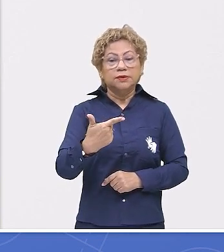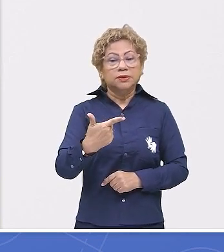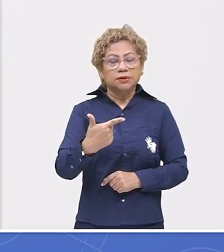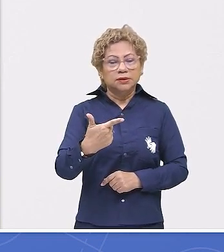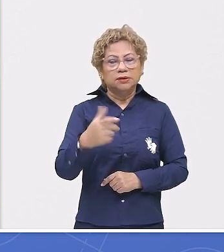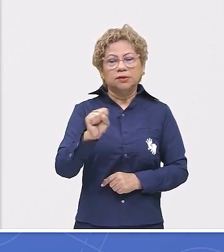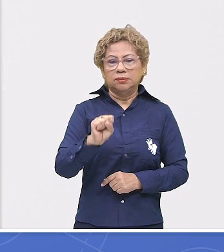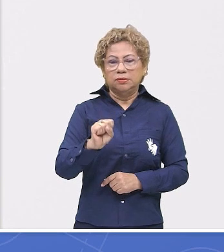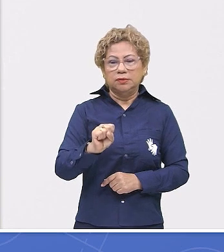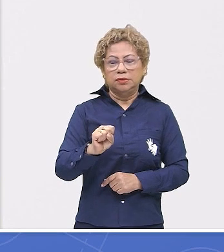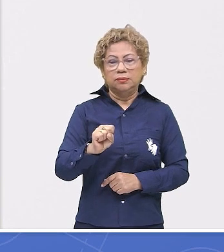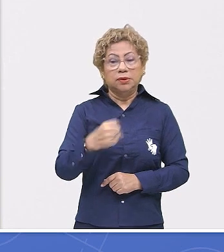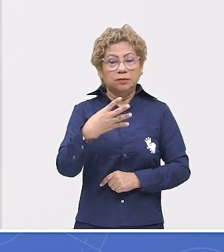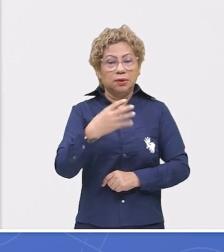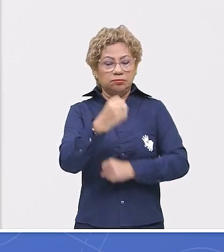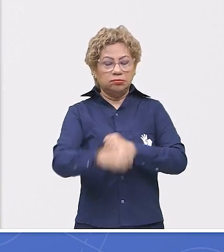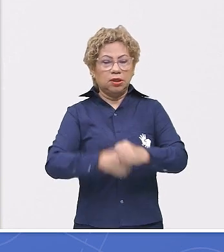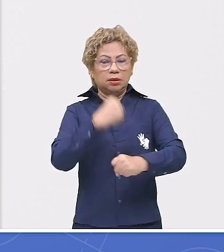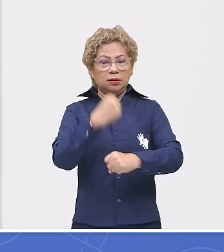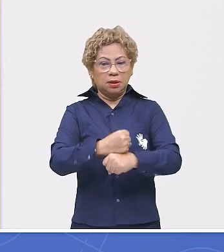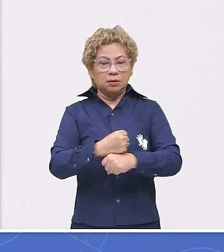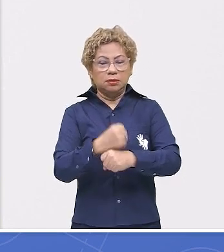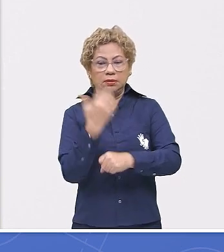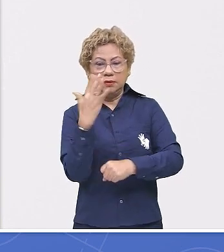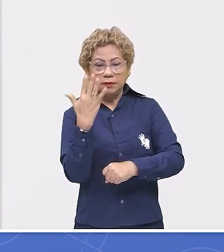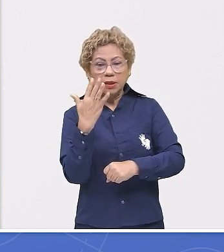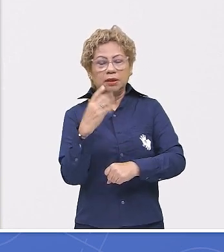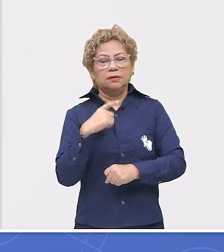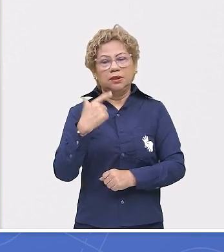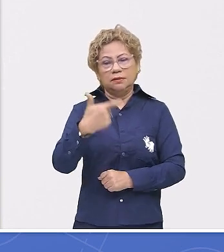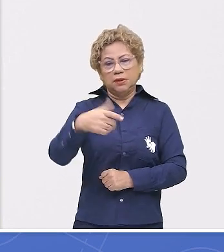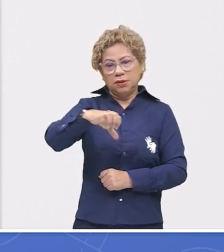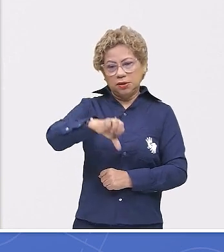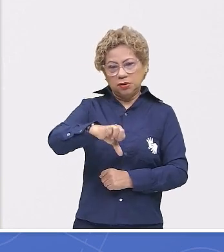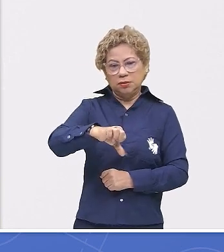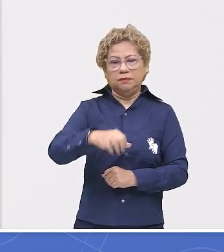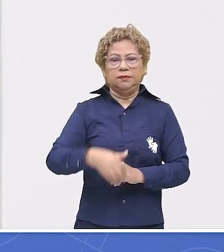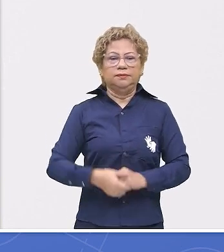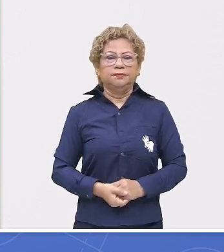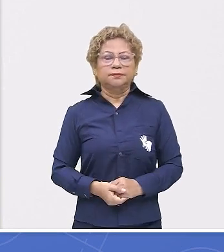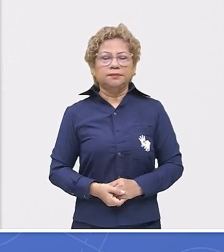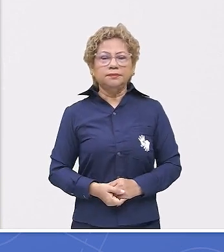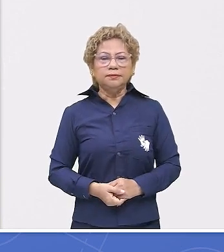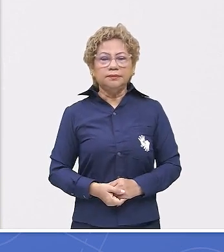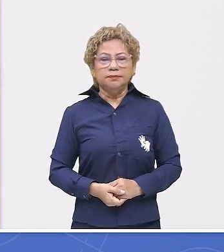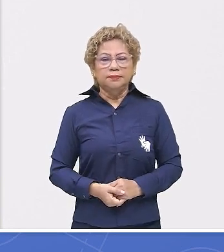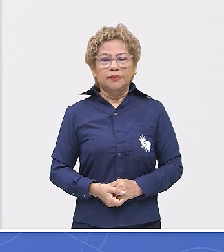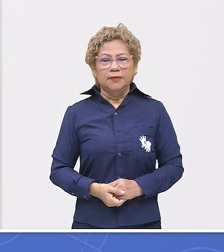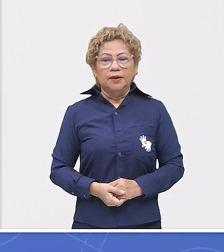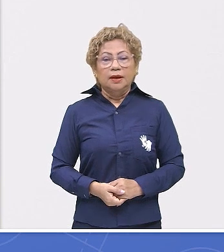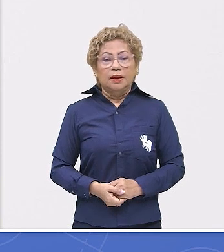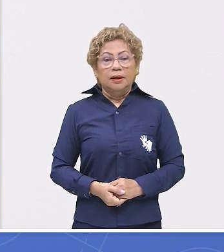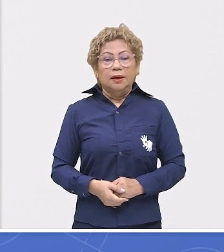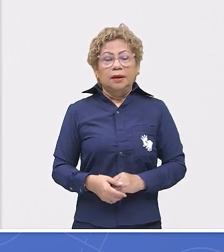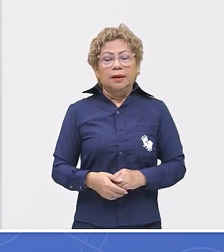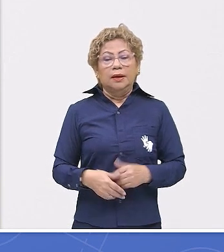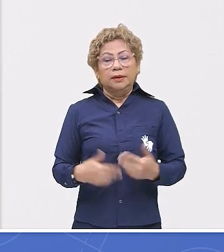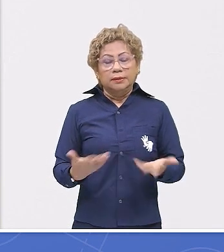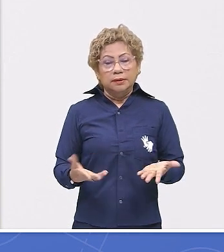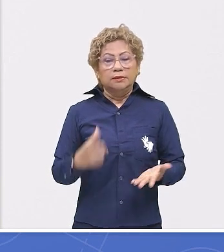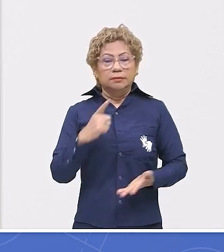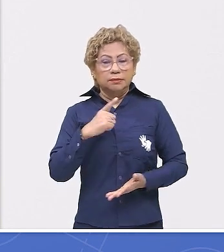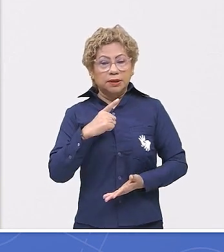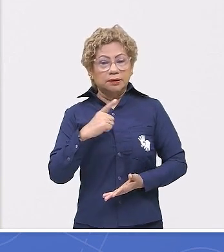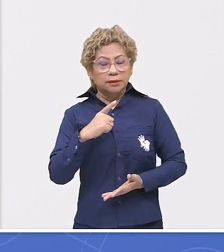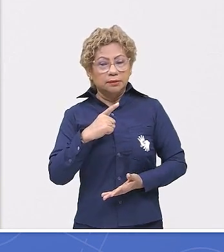com a pandemia, né, tudo isso foi modificado, então as Olimpíadas vai ser esse ano. Mas ano passado, nós tivemos um ano